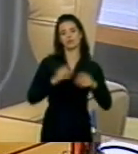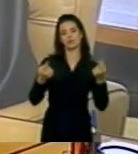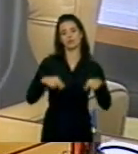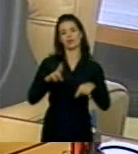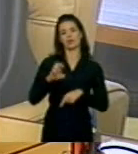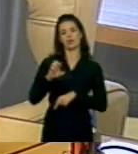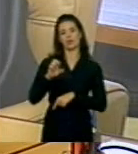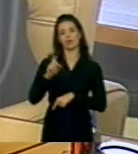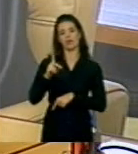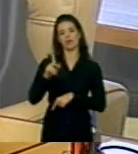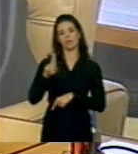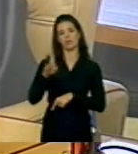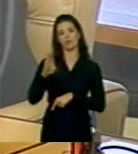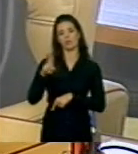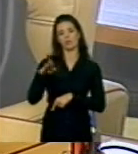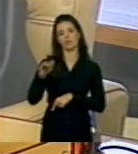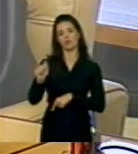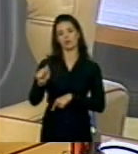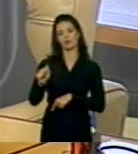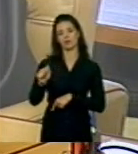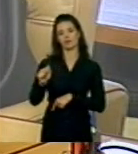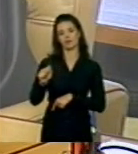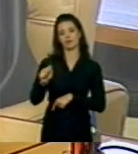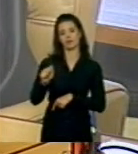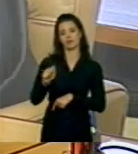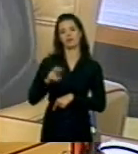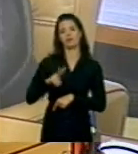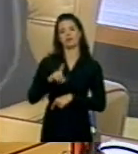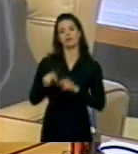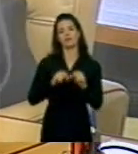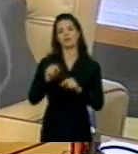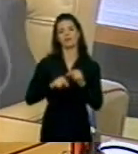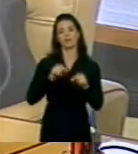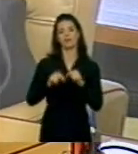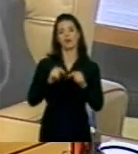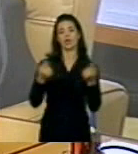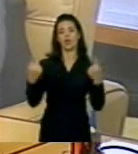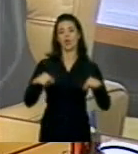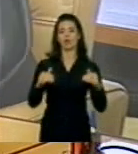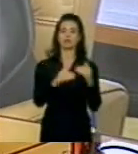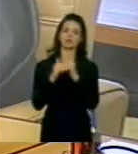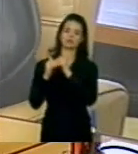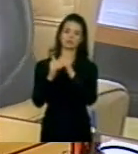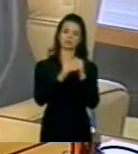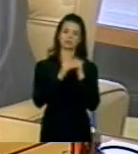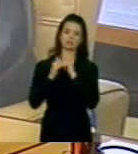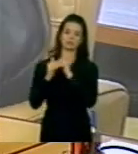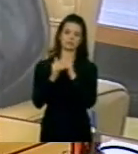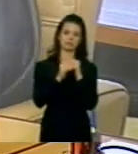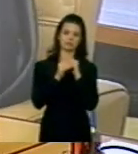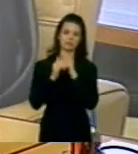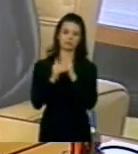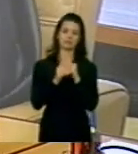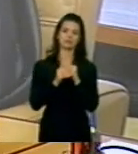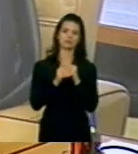republicana, que se orienta pelo vetor axiológico da igualdade, fecho aspas, e assim